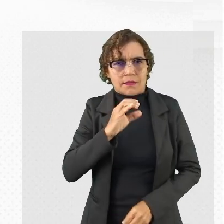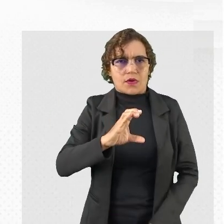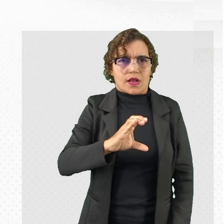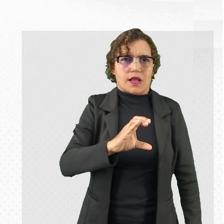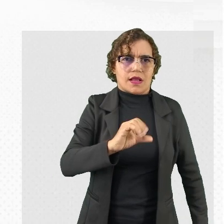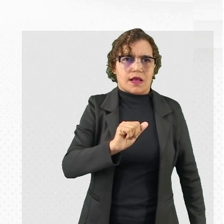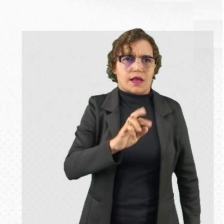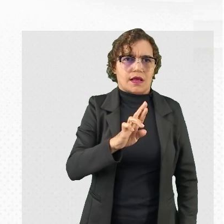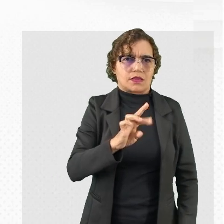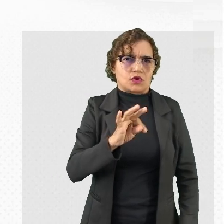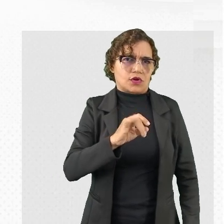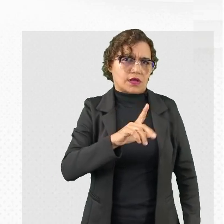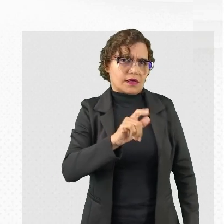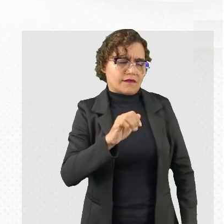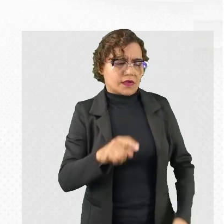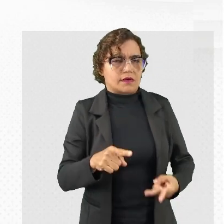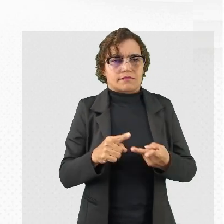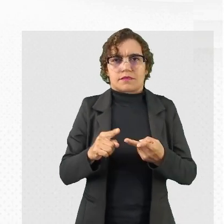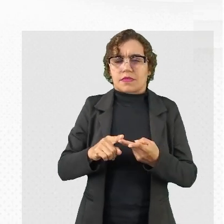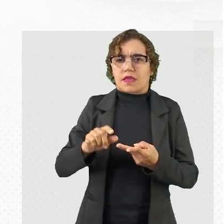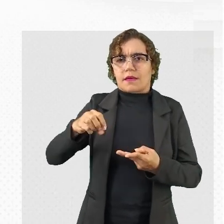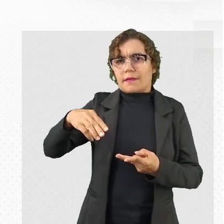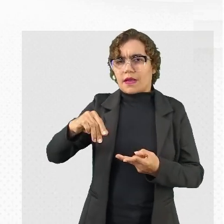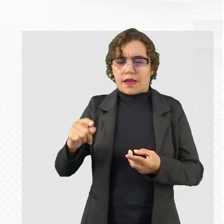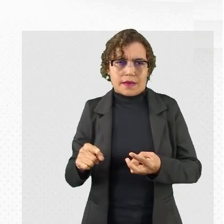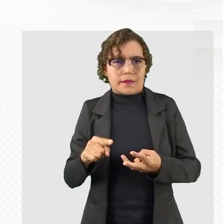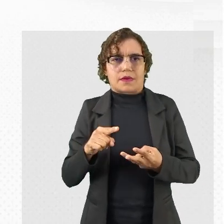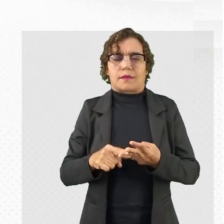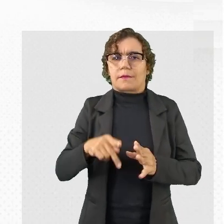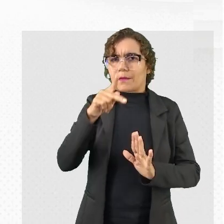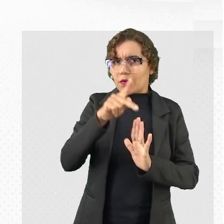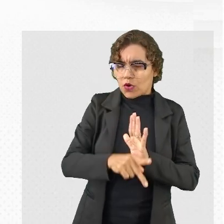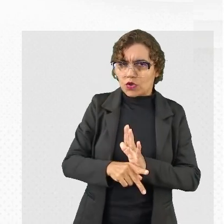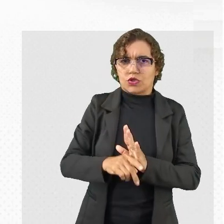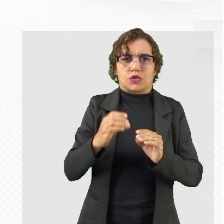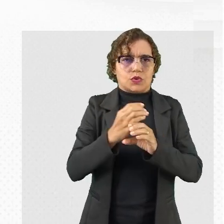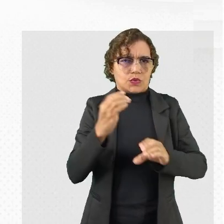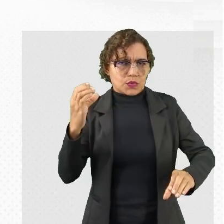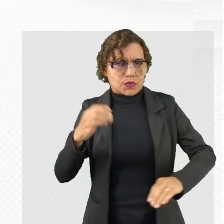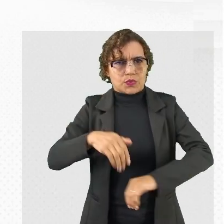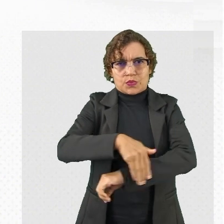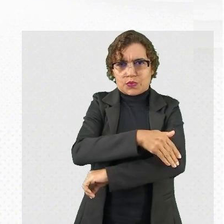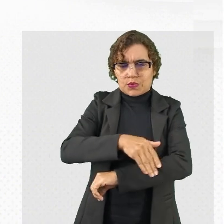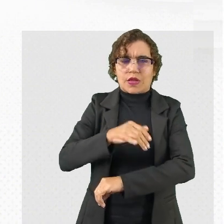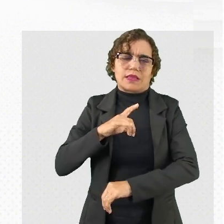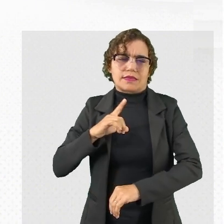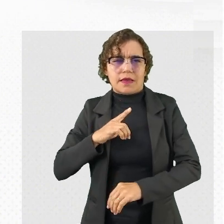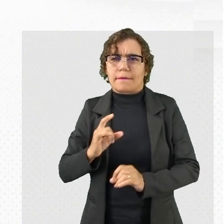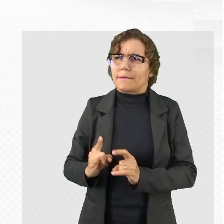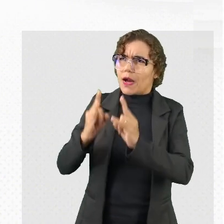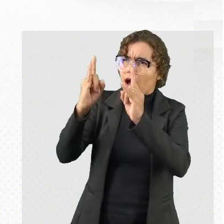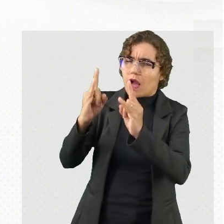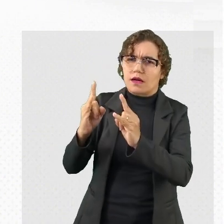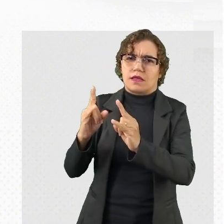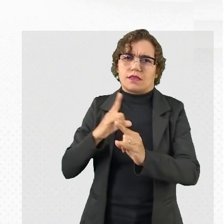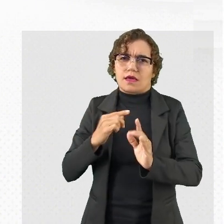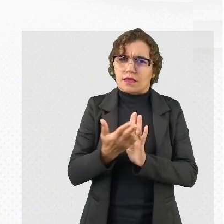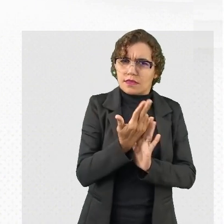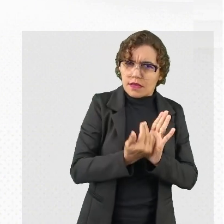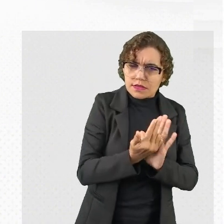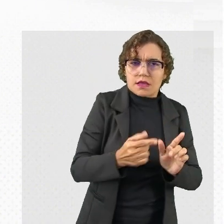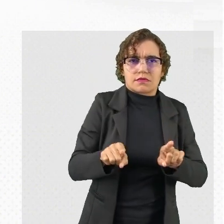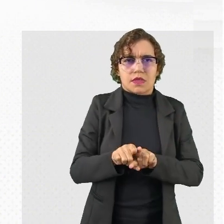na elaboração de mapas, nos projetos arquitetônicos, como maquetes de edifício, planta baixa